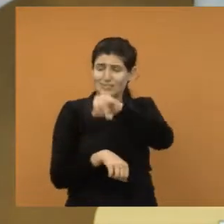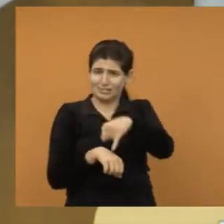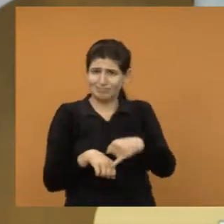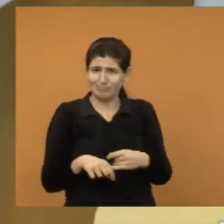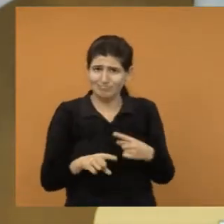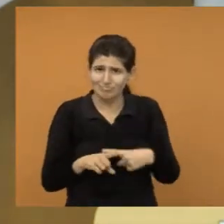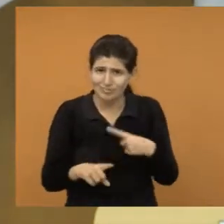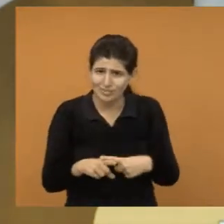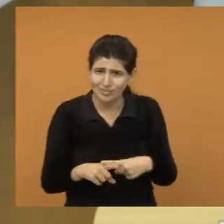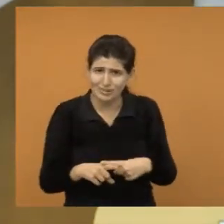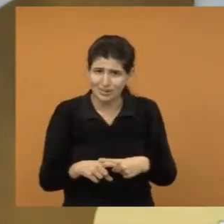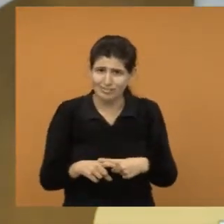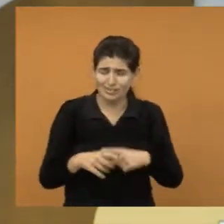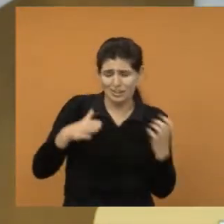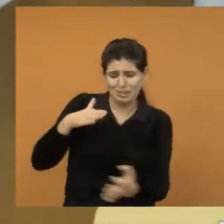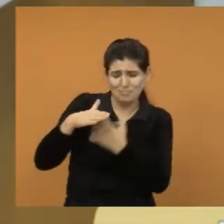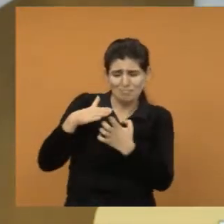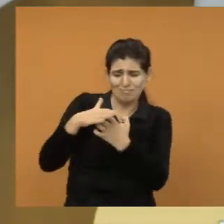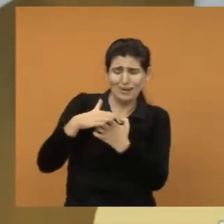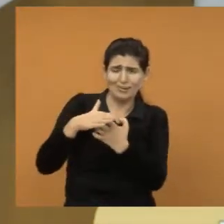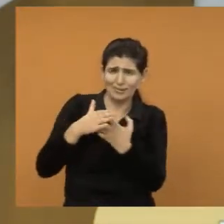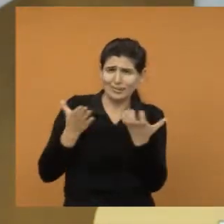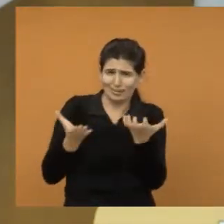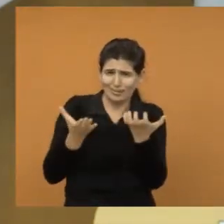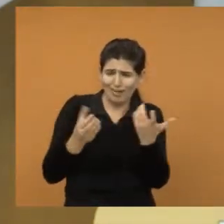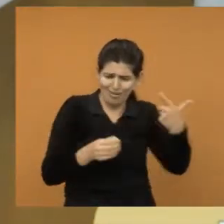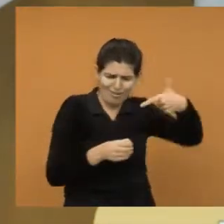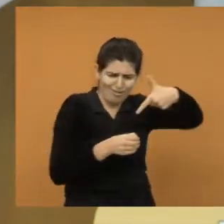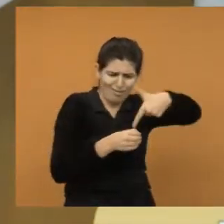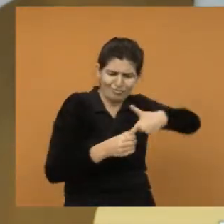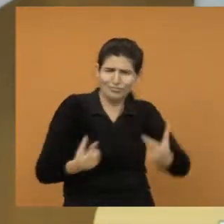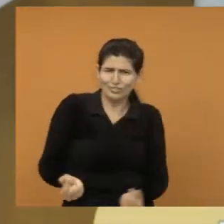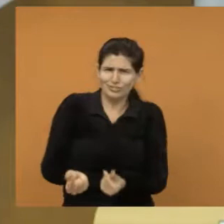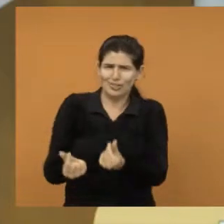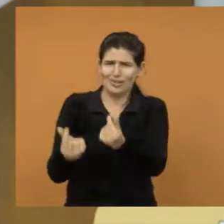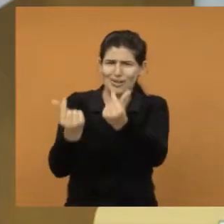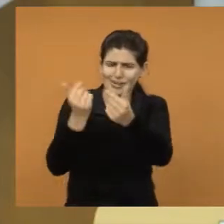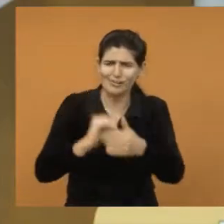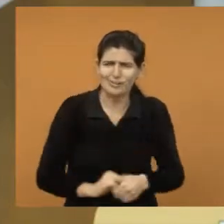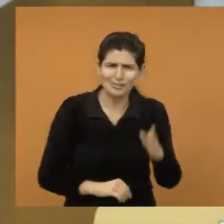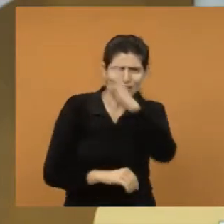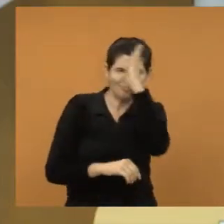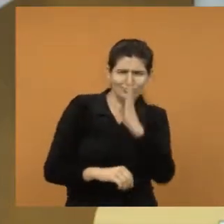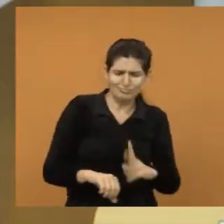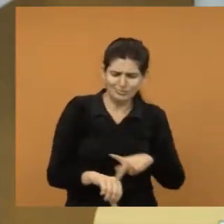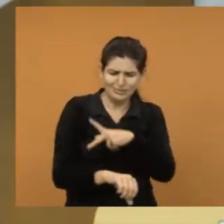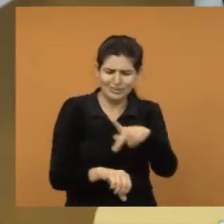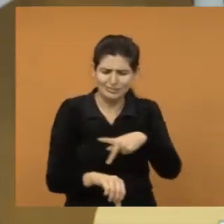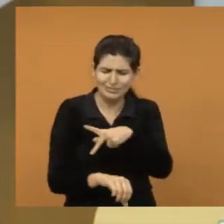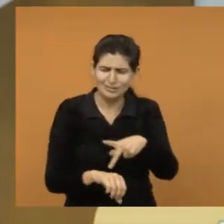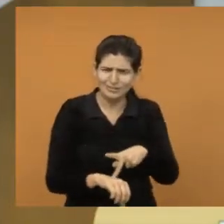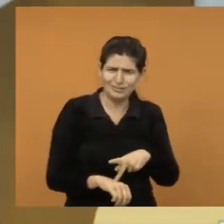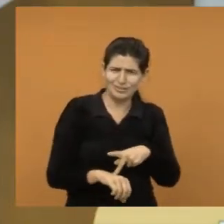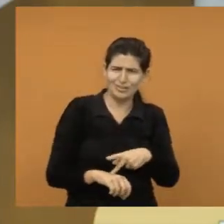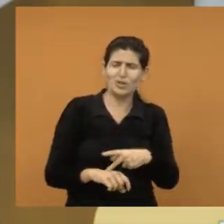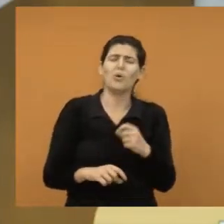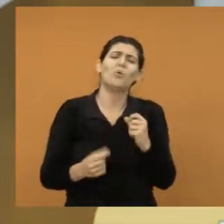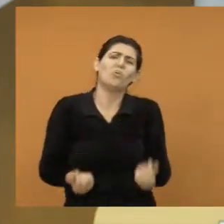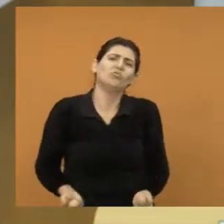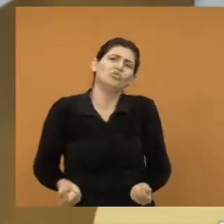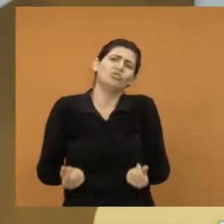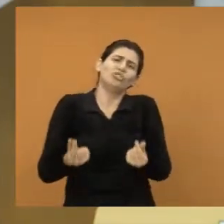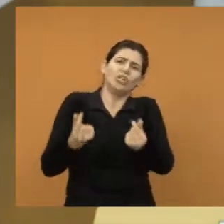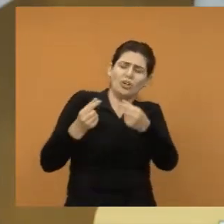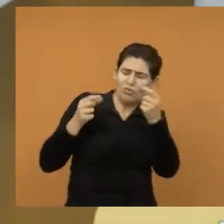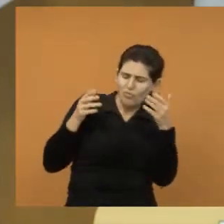petróleo. É esse o patamar que nós temos no Brasil hoje. em que a concentração de renda tem